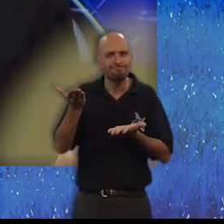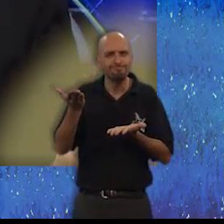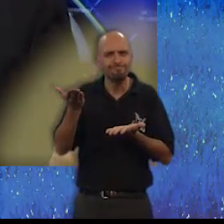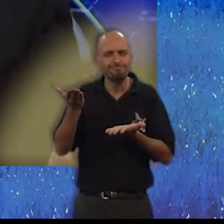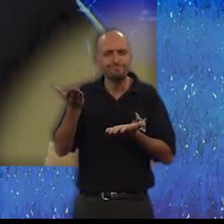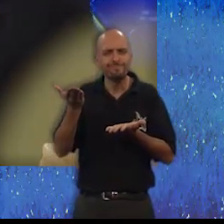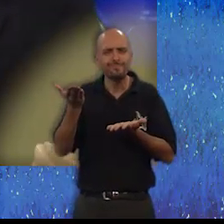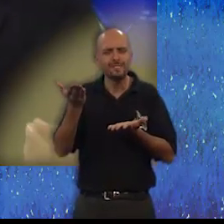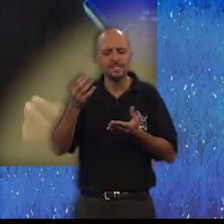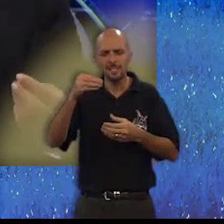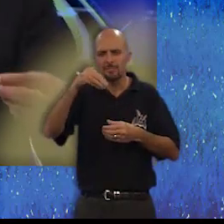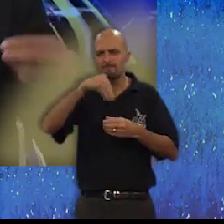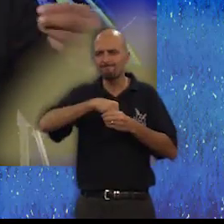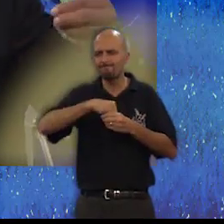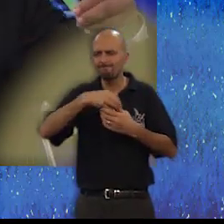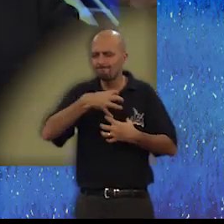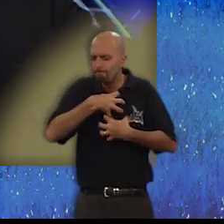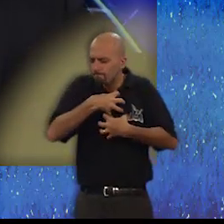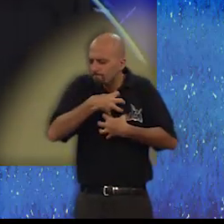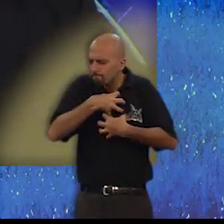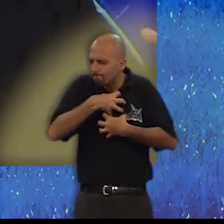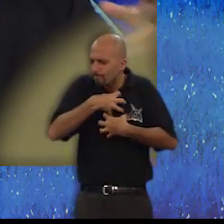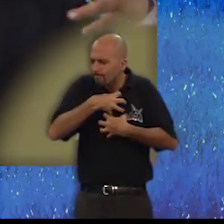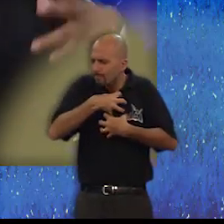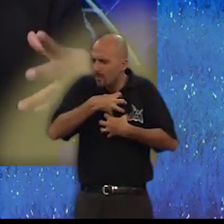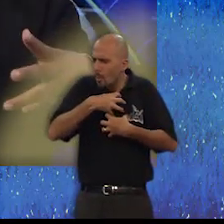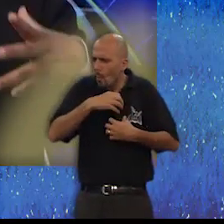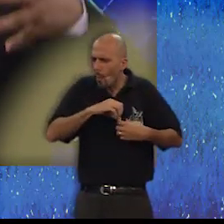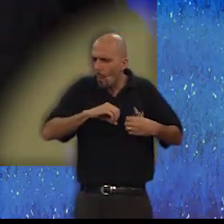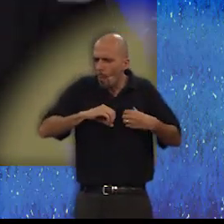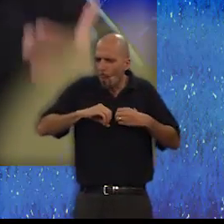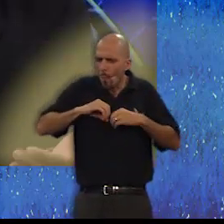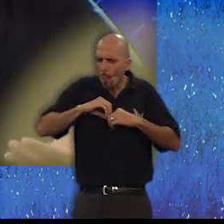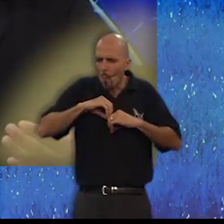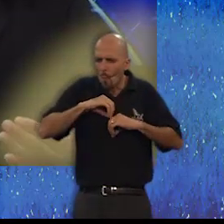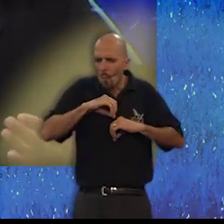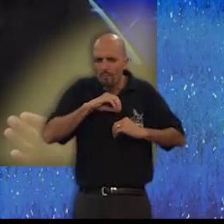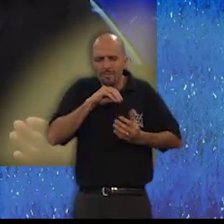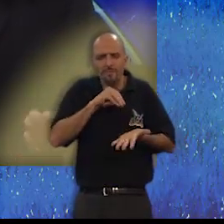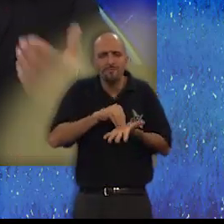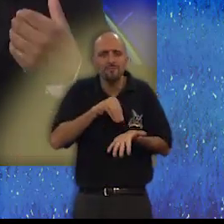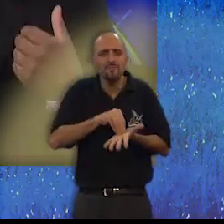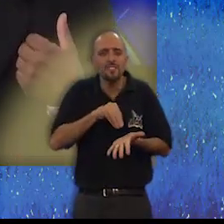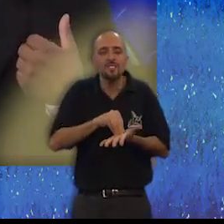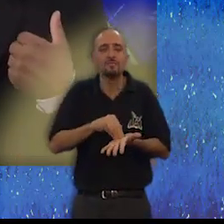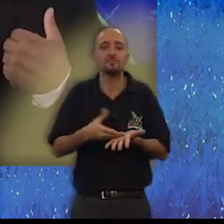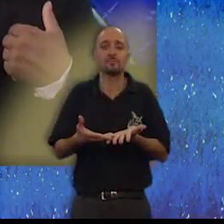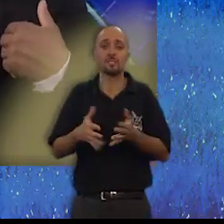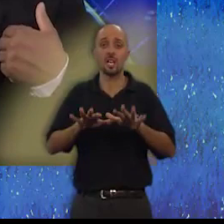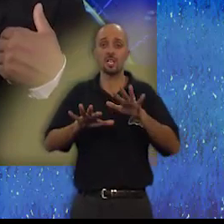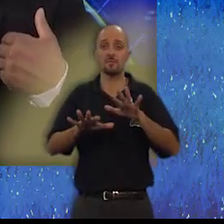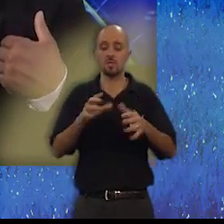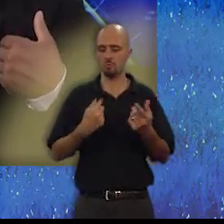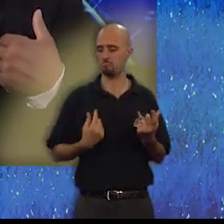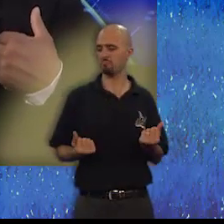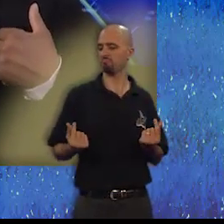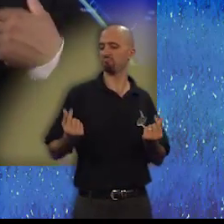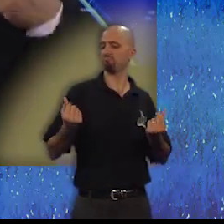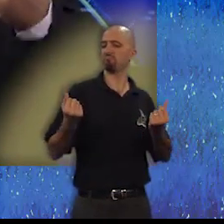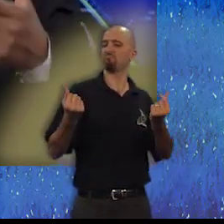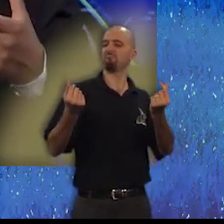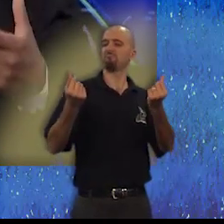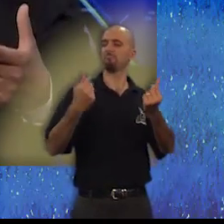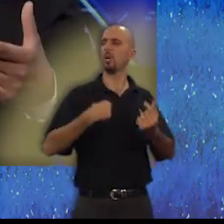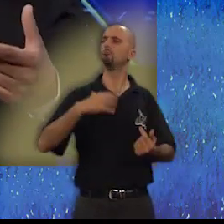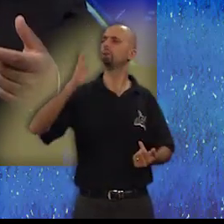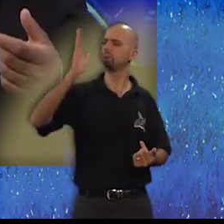salvação. Ou seja, não é o fato da pessoa ter dinheiro, ter uma boa vida, ser rica, que ela pode dizer: bom, estou salva.